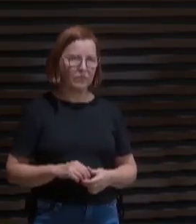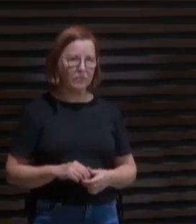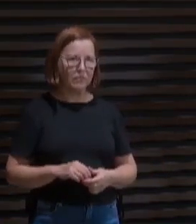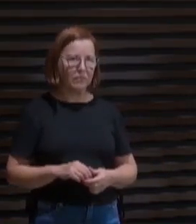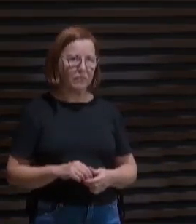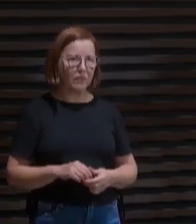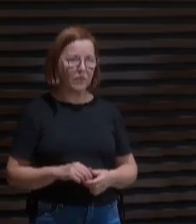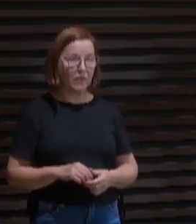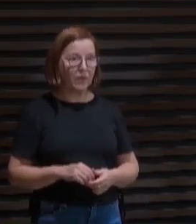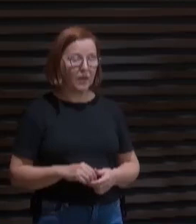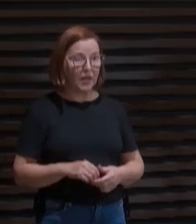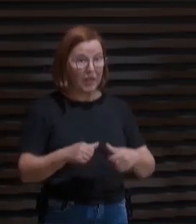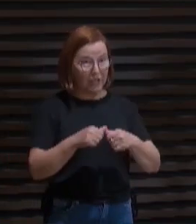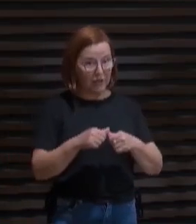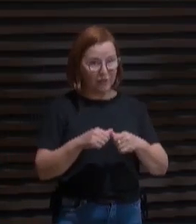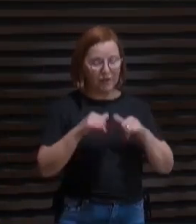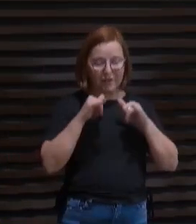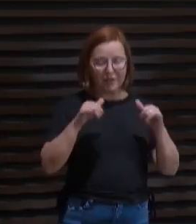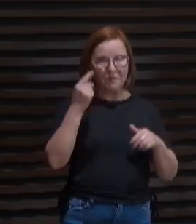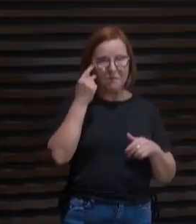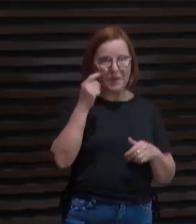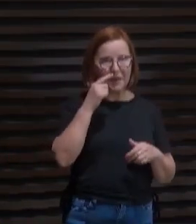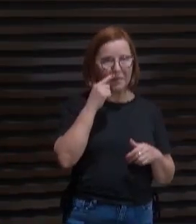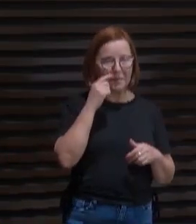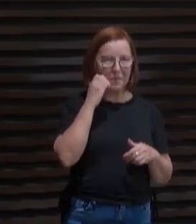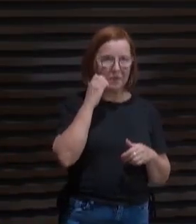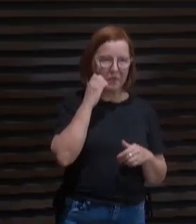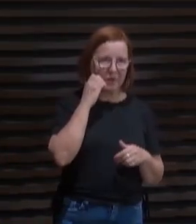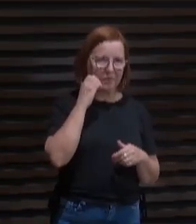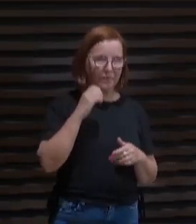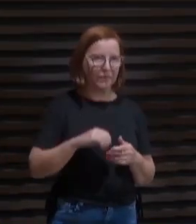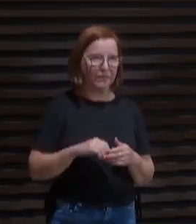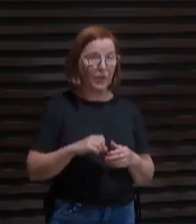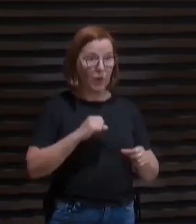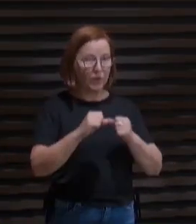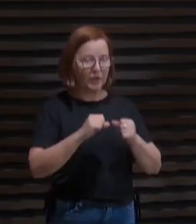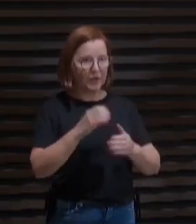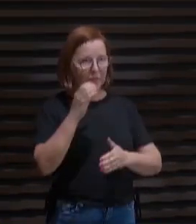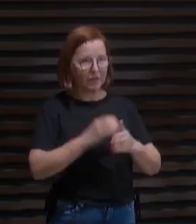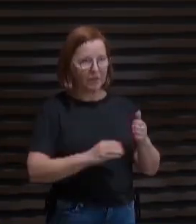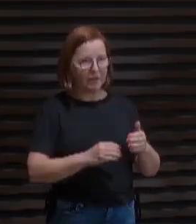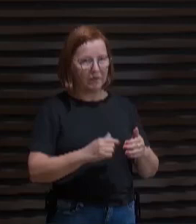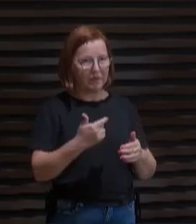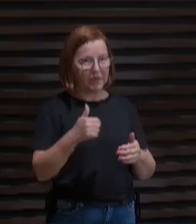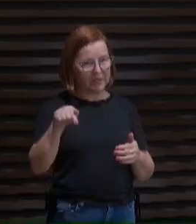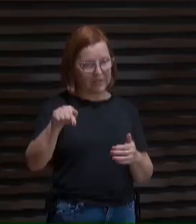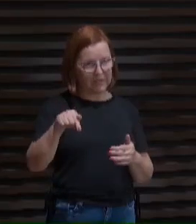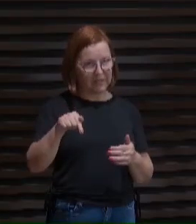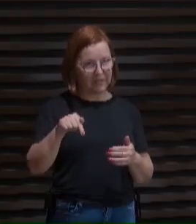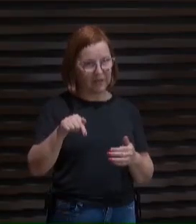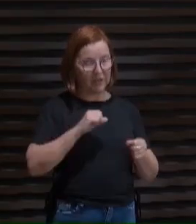Isso que eu disse para os pais hoje aqui, isso precisa, esse Salmo 27, esse Salmo 46, é um salmo que você precisa decorar, meu